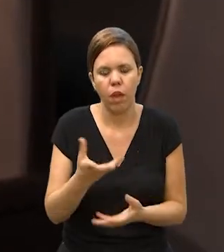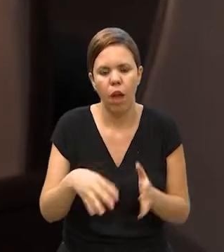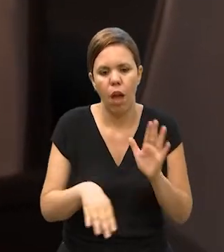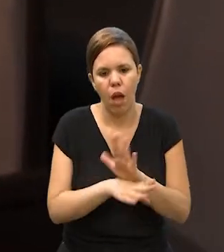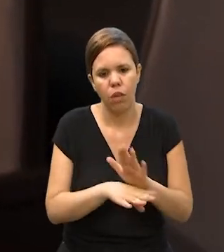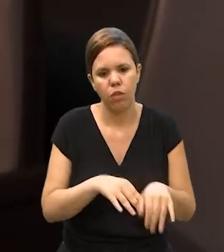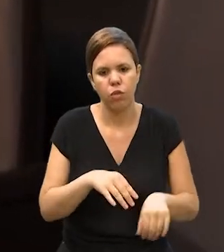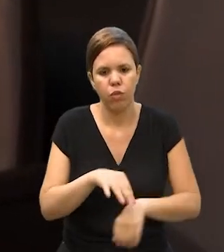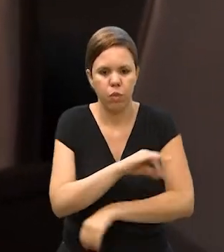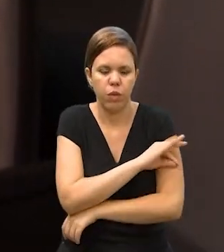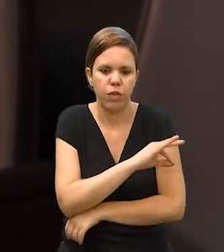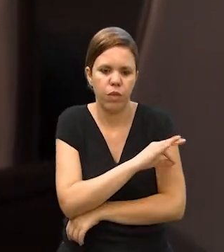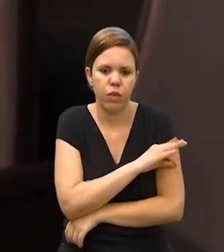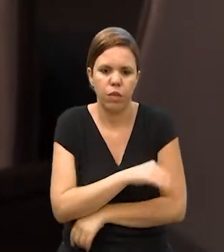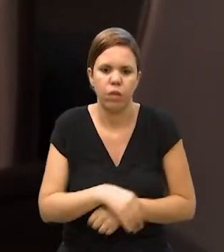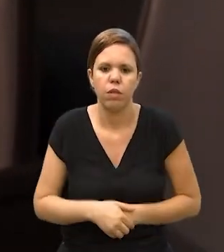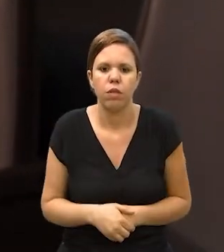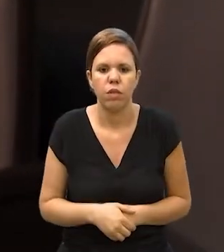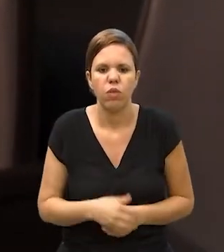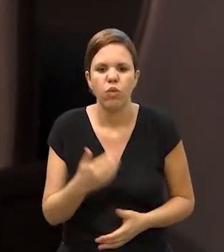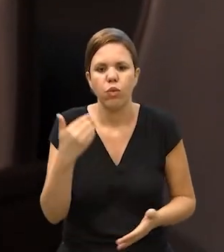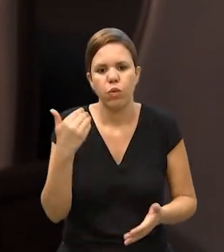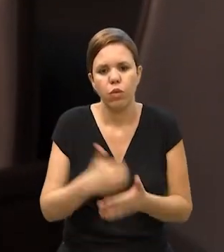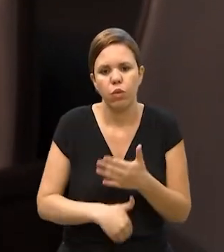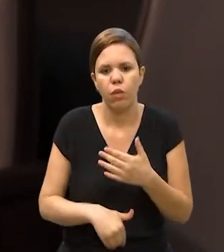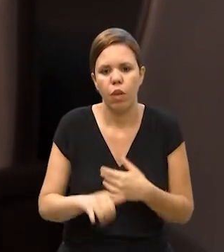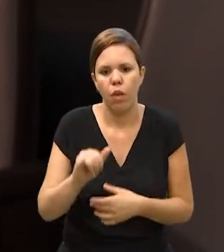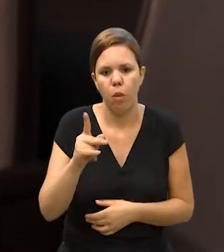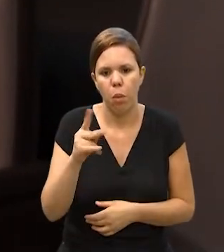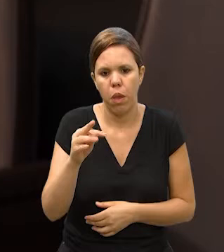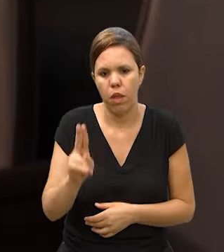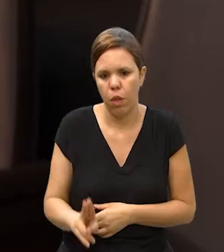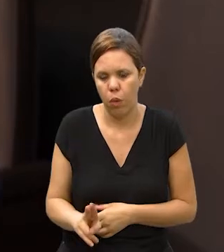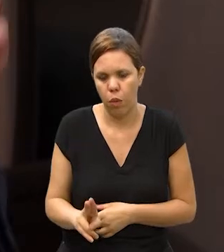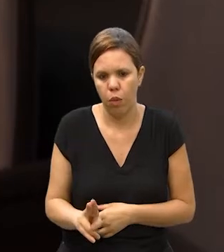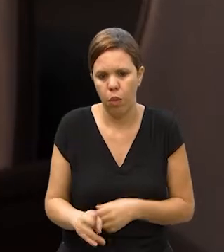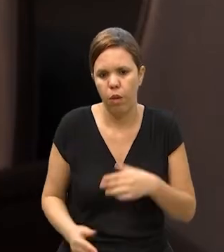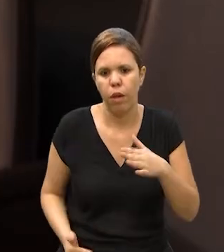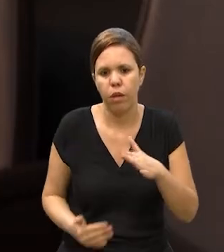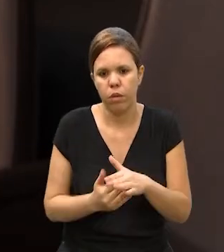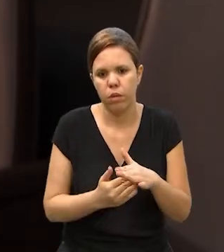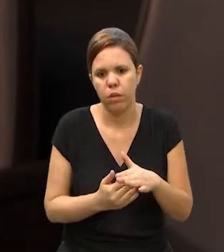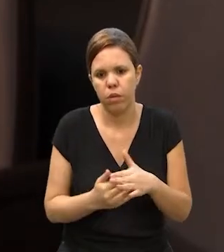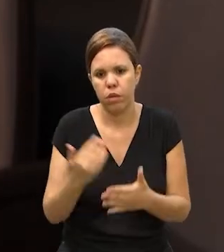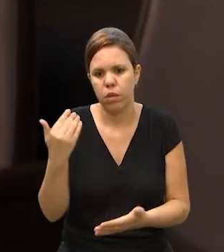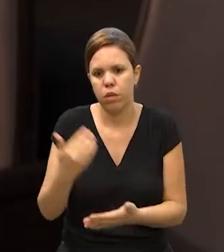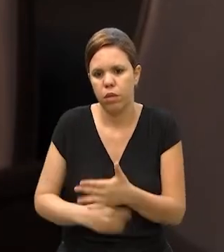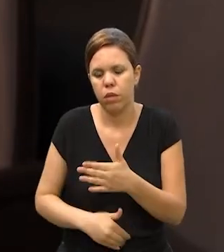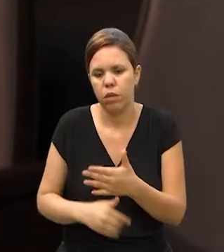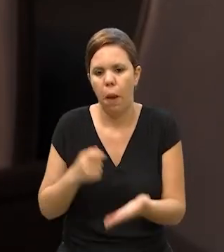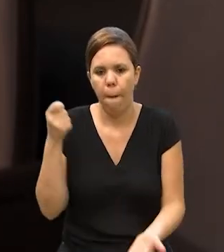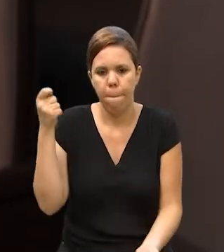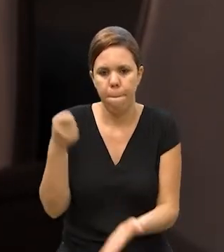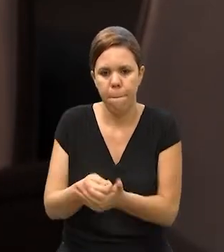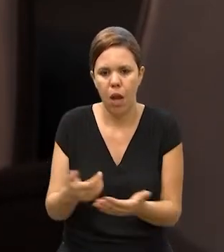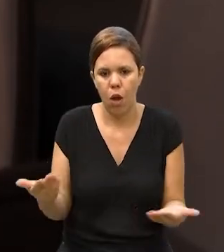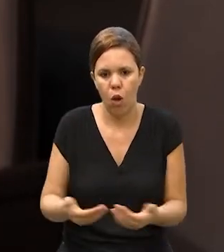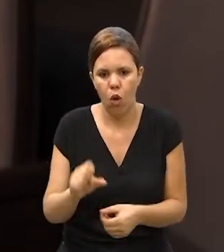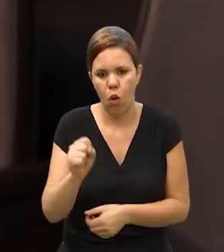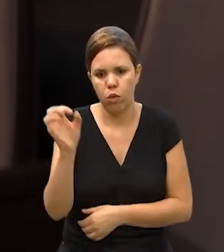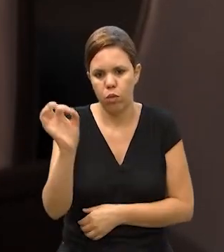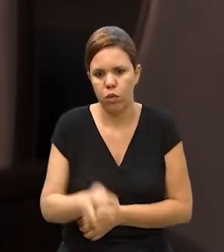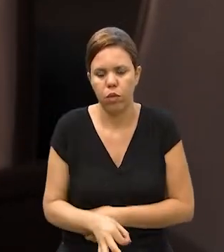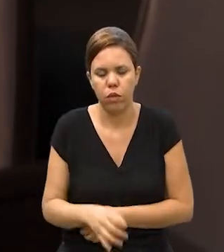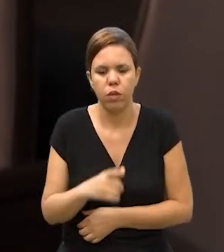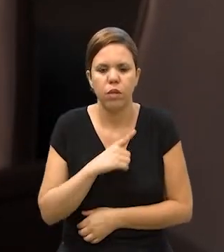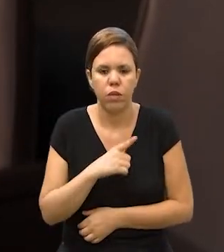prefeitura um desconto no IPTU, sendo limitado ao desconto que é pago à vista, que hoje é de 8%. A gente